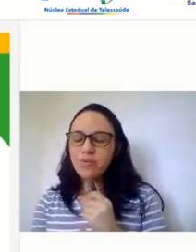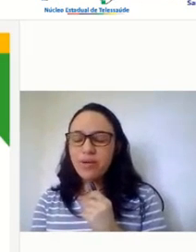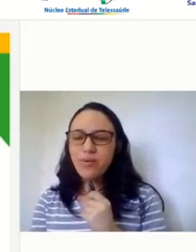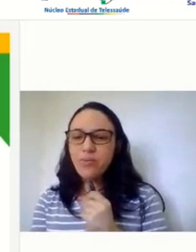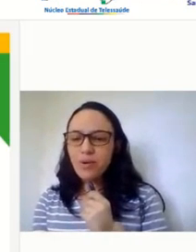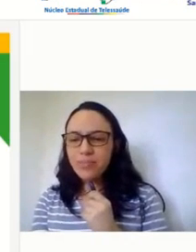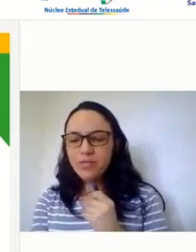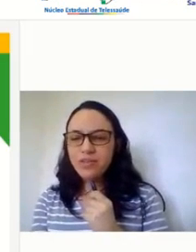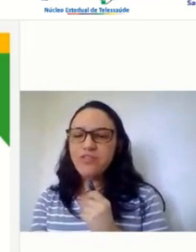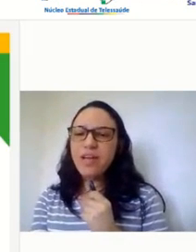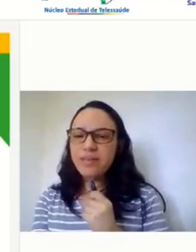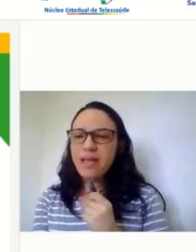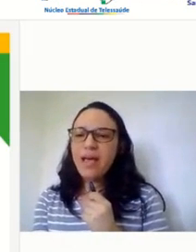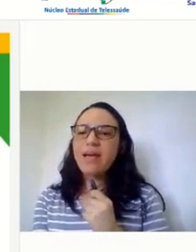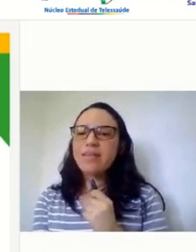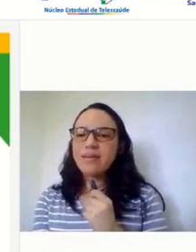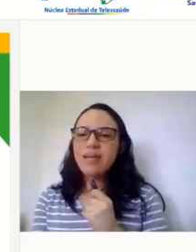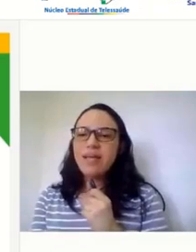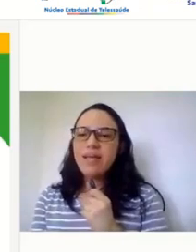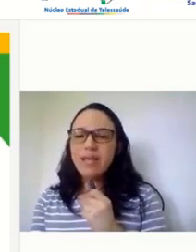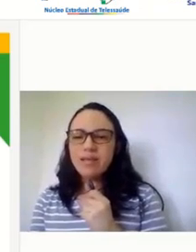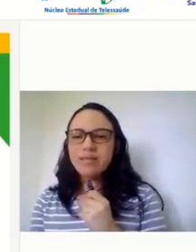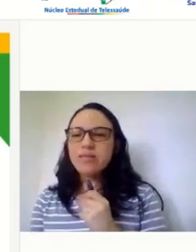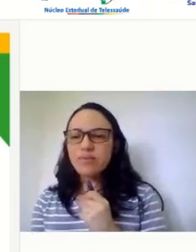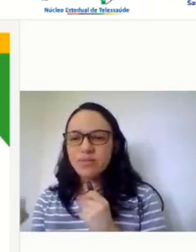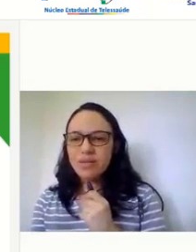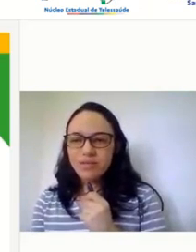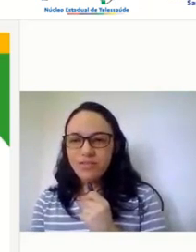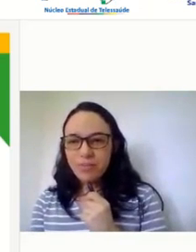bom dia meu amigo